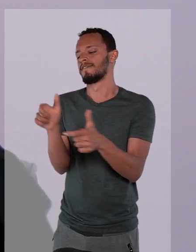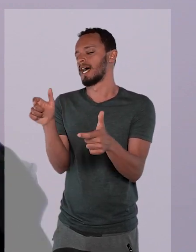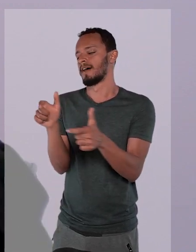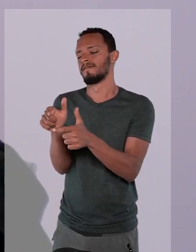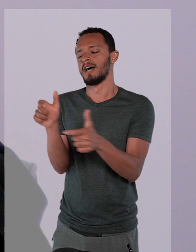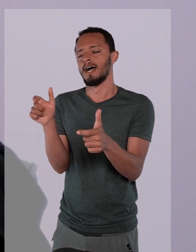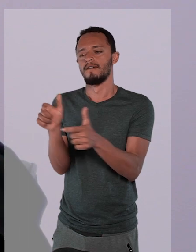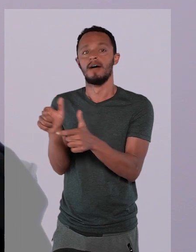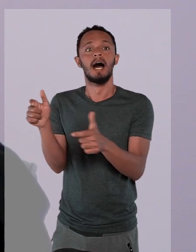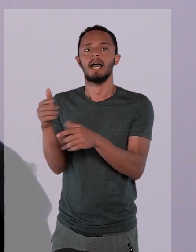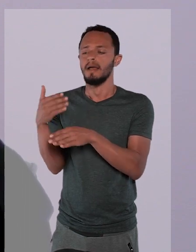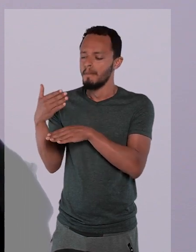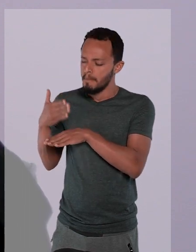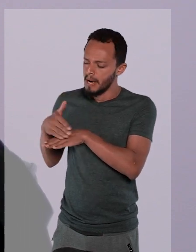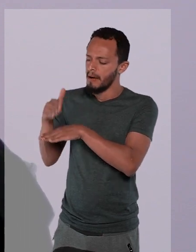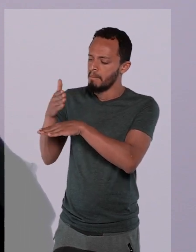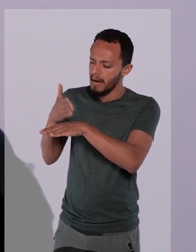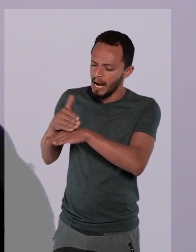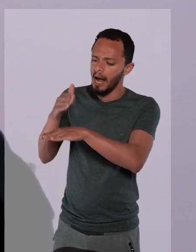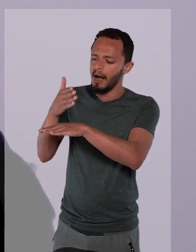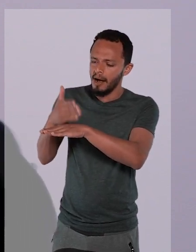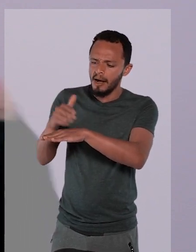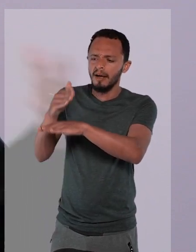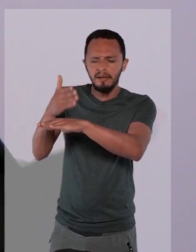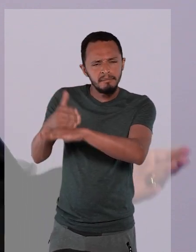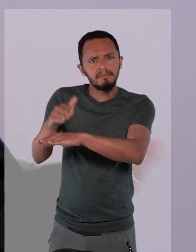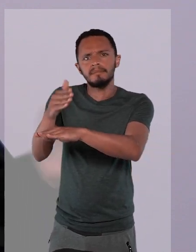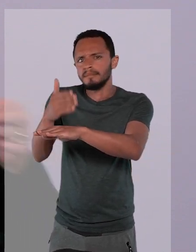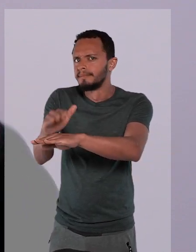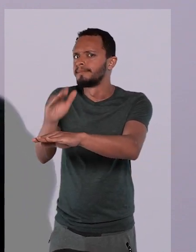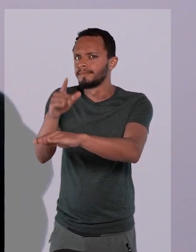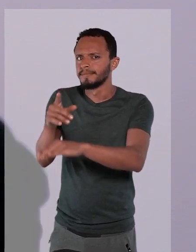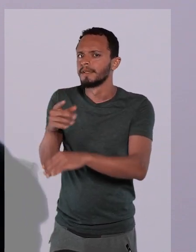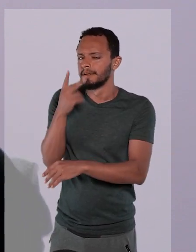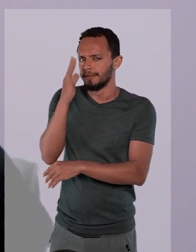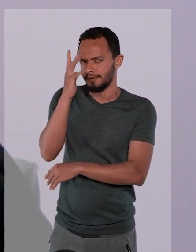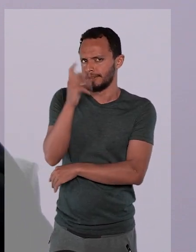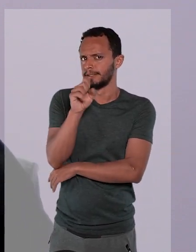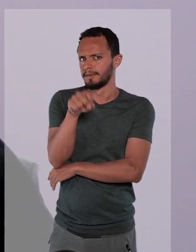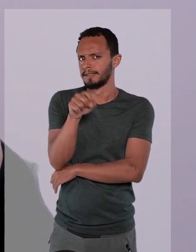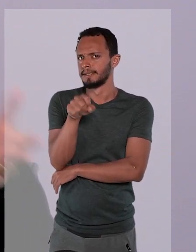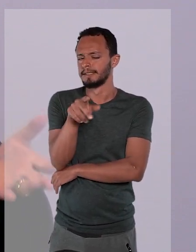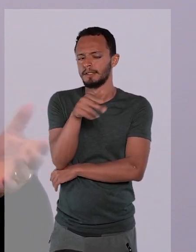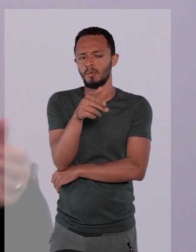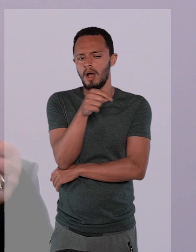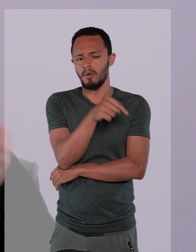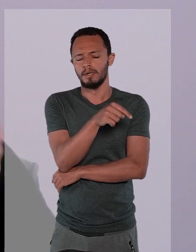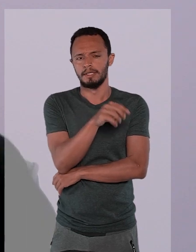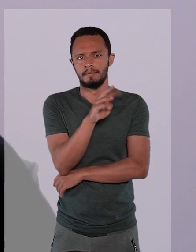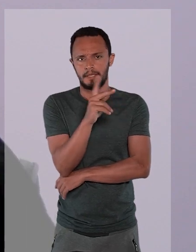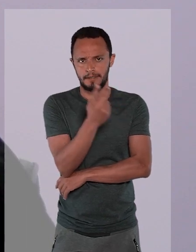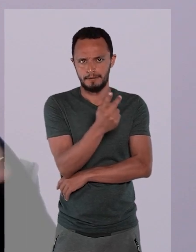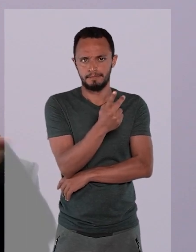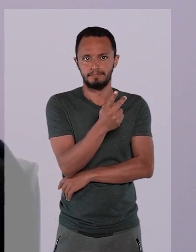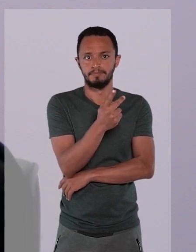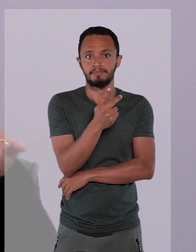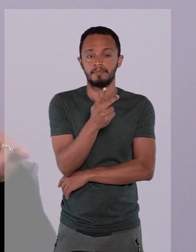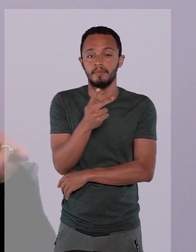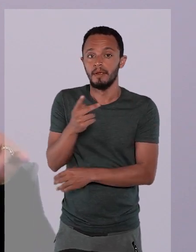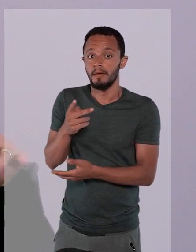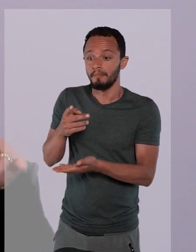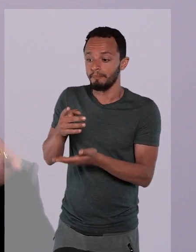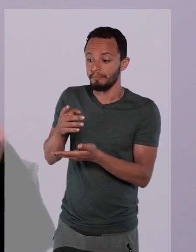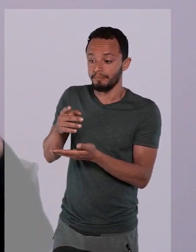assim, desde assim, eu dizia, você deve ter feito a mesma coisa, Carlos. Porque, olha, microfone, bebedouro, tem